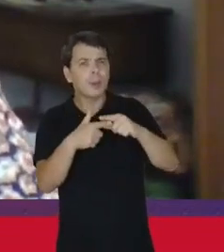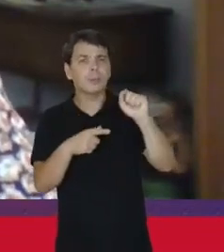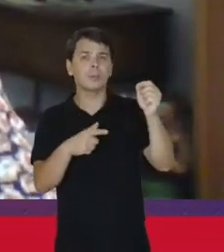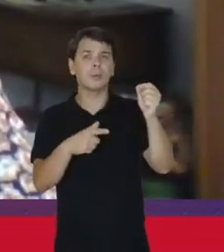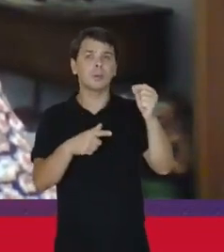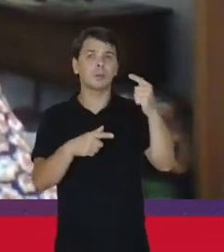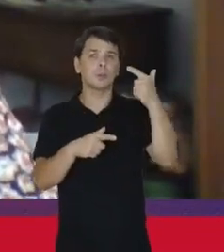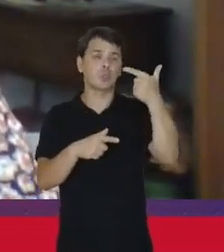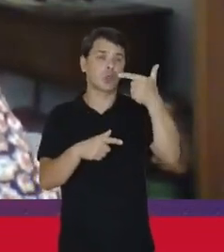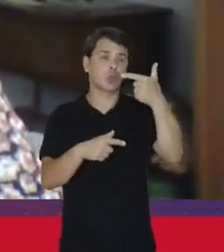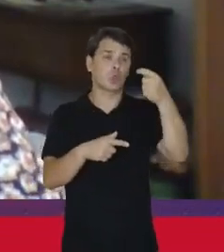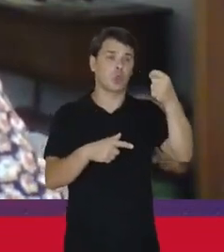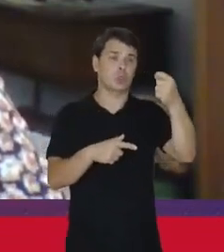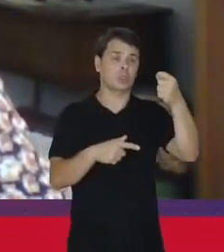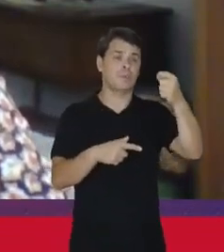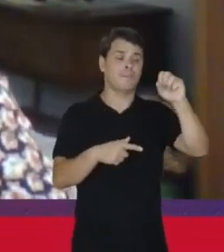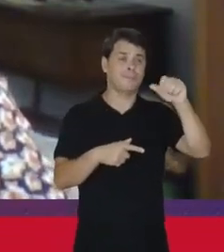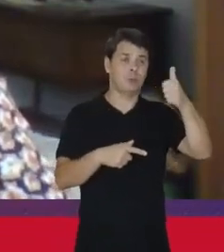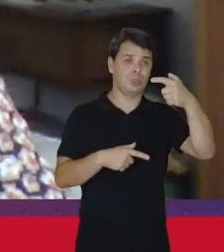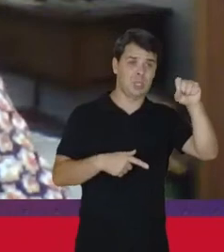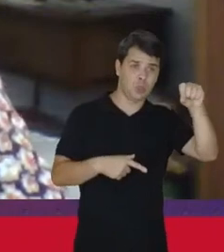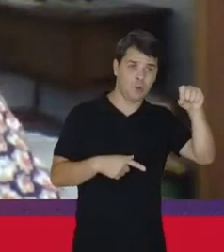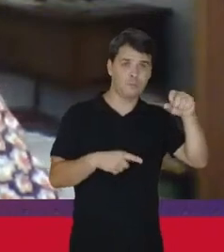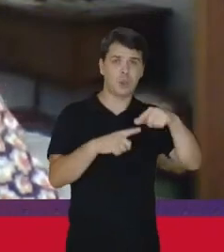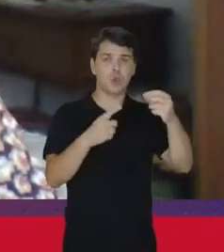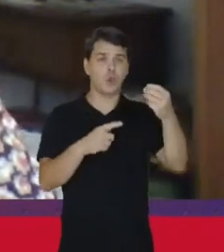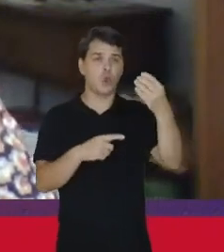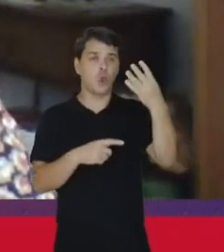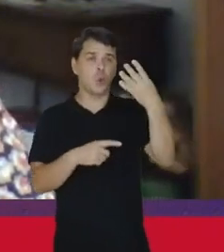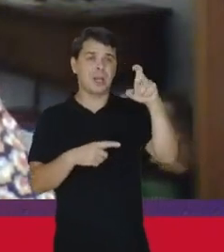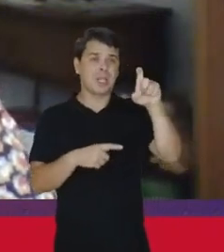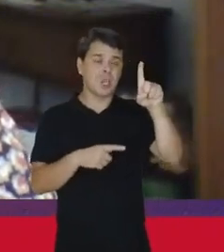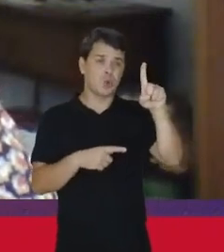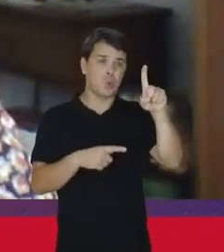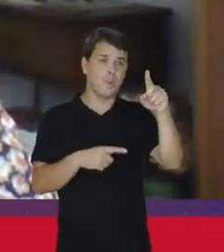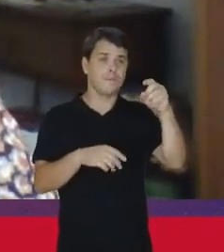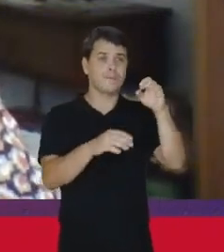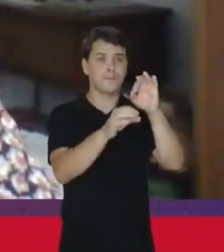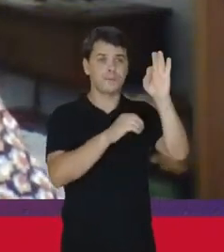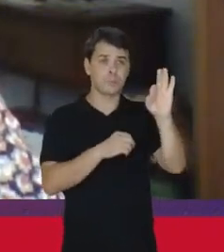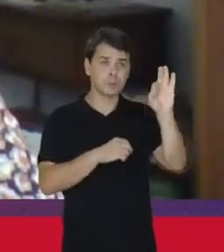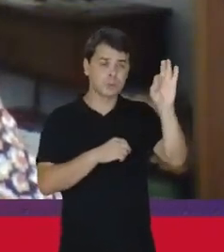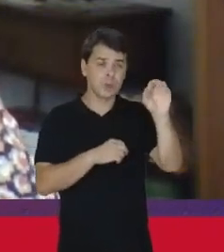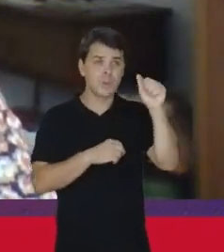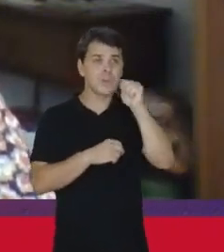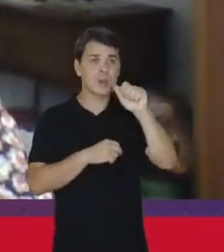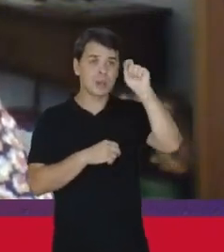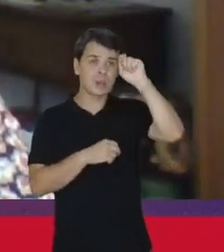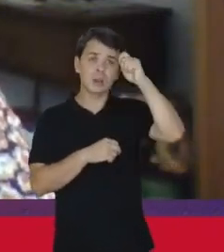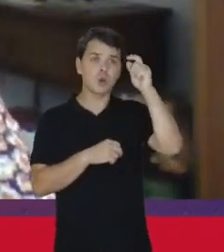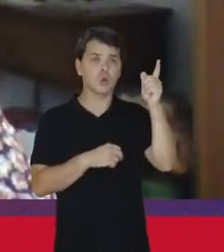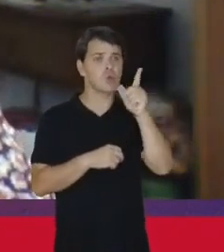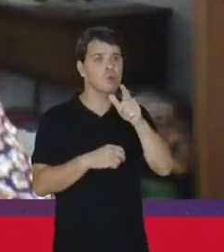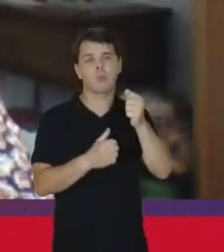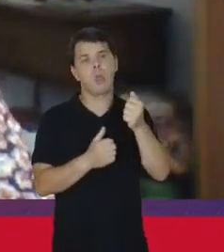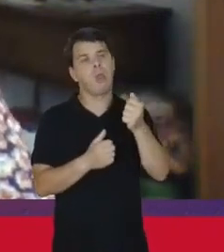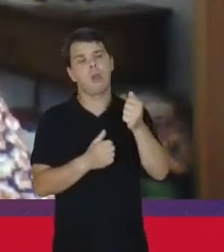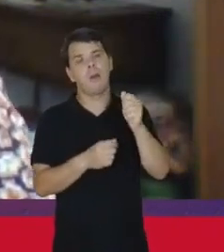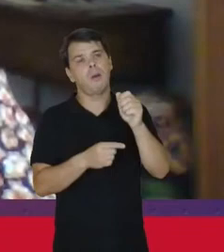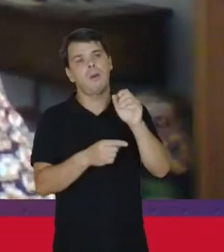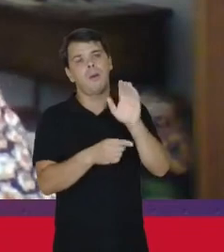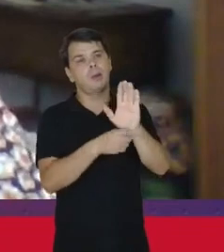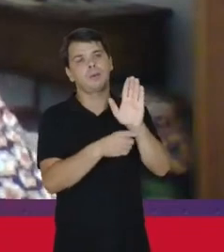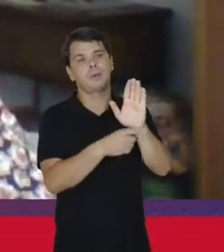em 2019, por exemplo, 41% das mulheres negras não contribuíam com a